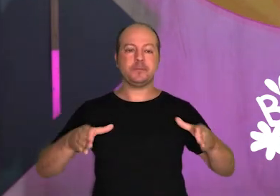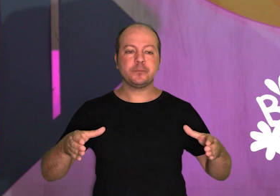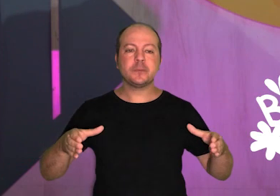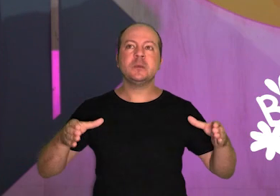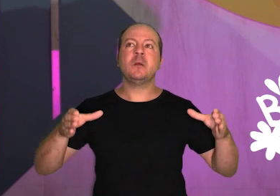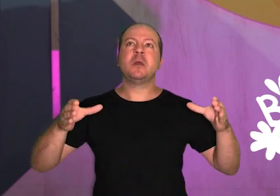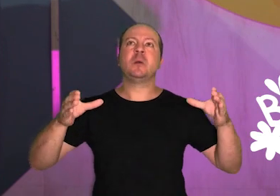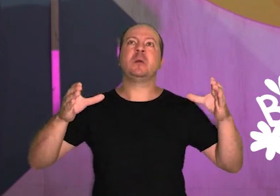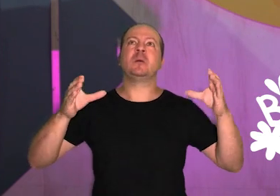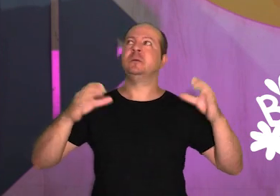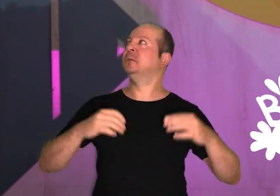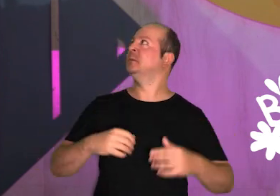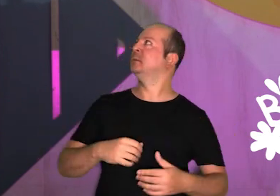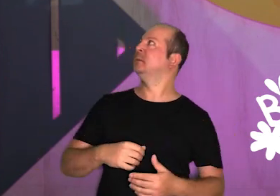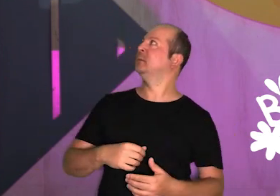tudo.